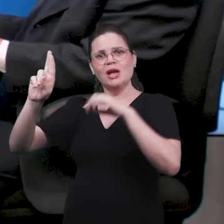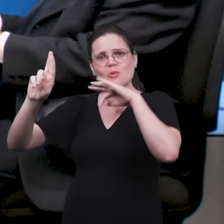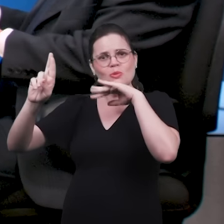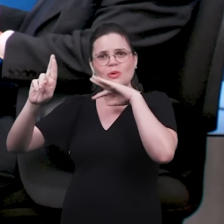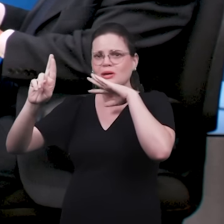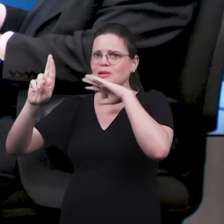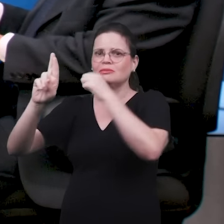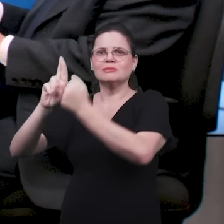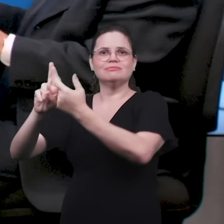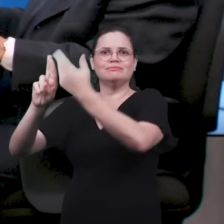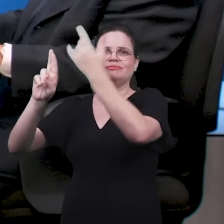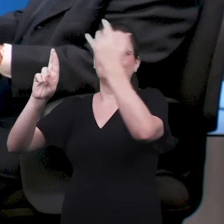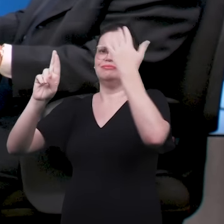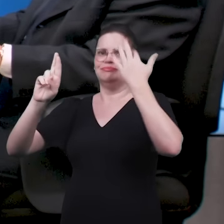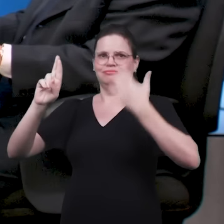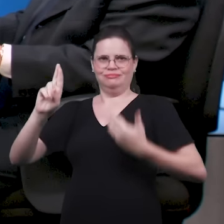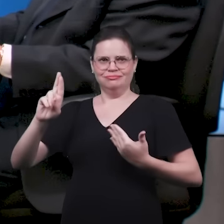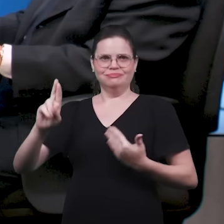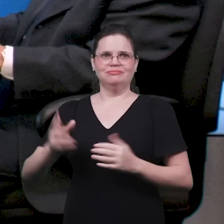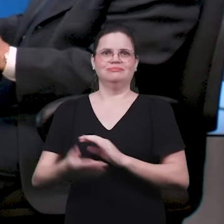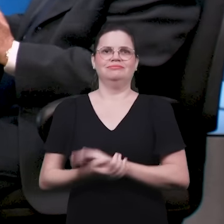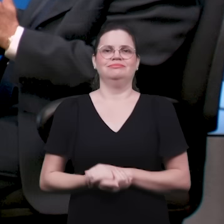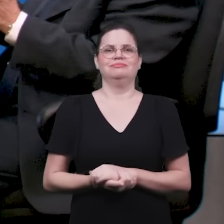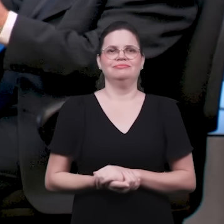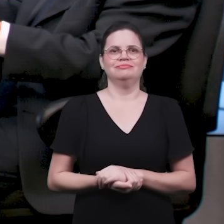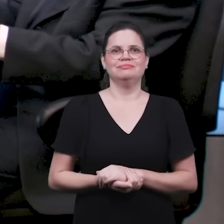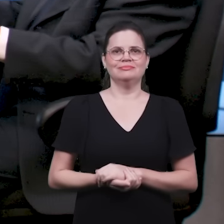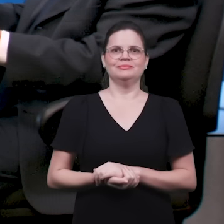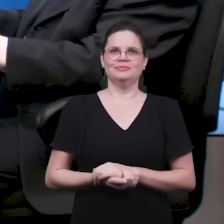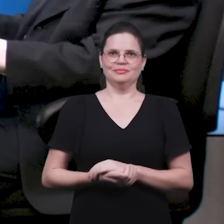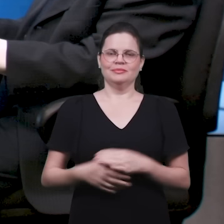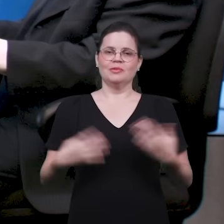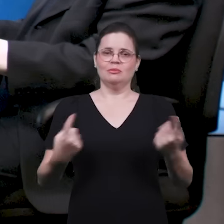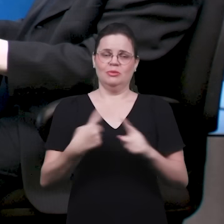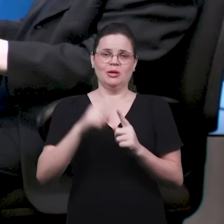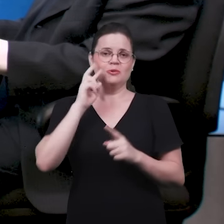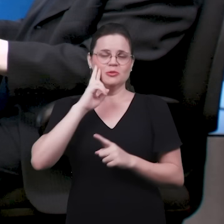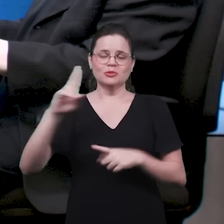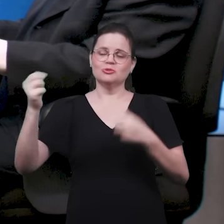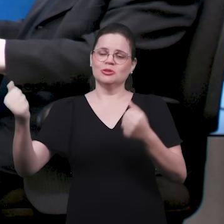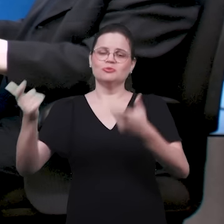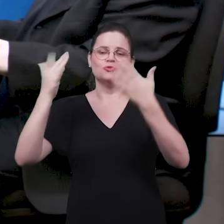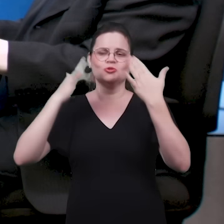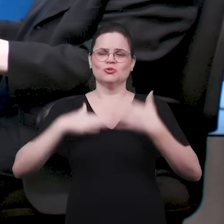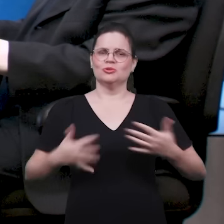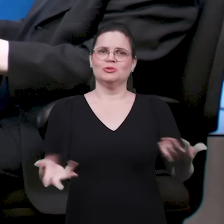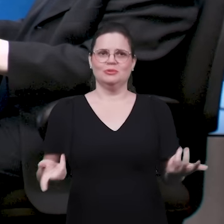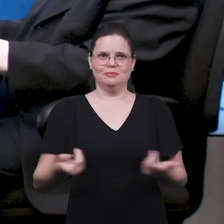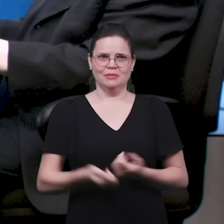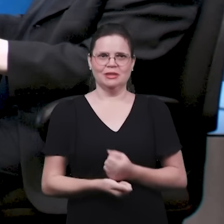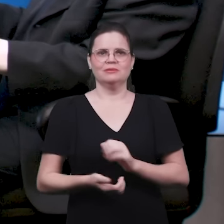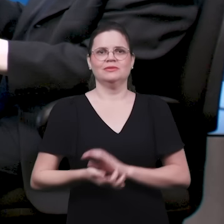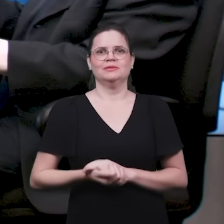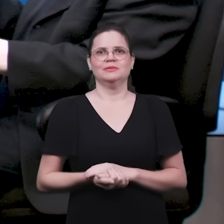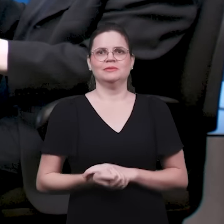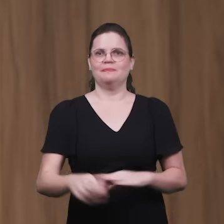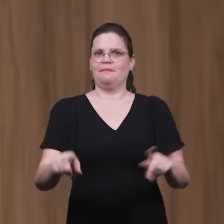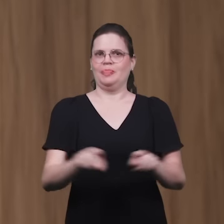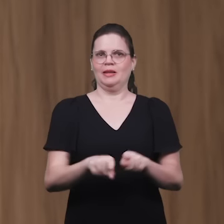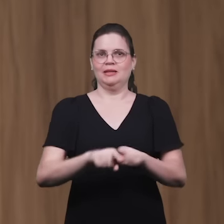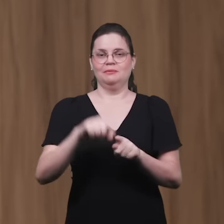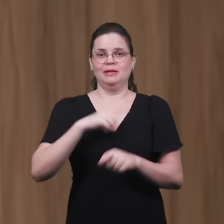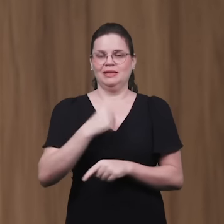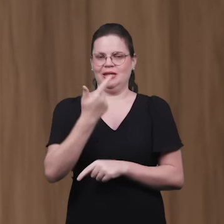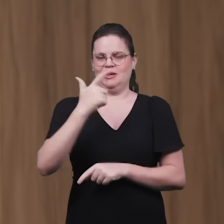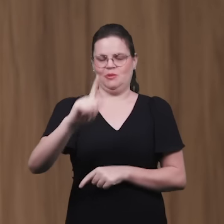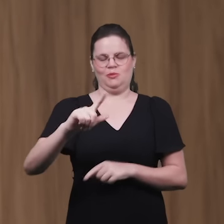corpo, não precisa disso para estar na presença do Senhor. De o Senhor vai ser jeito todo o nenhum. nosso sustento, né? O Senhor é maravilhoso. Isso é muito importante, Tem um outro aspecto